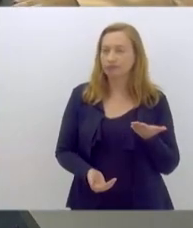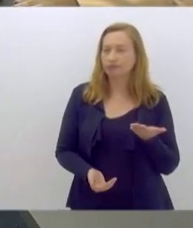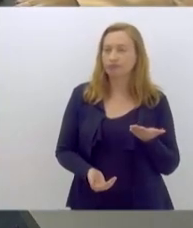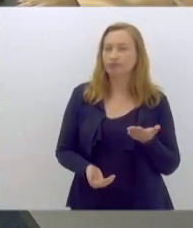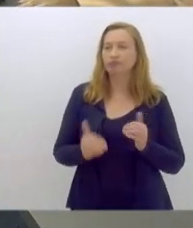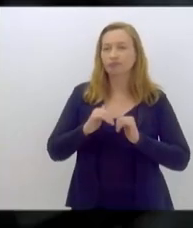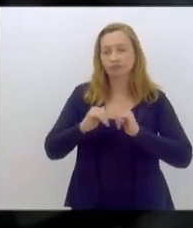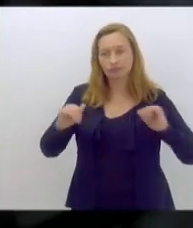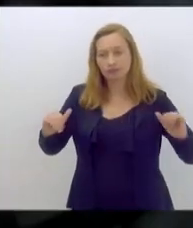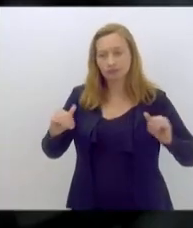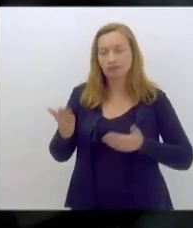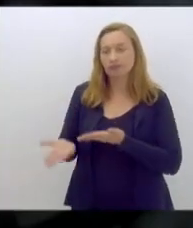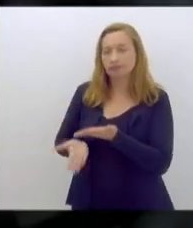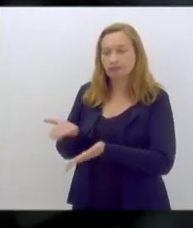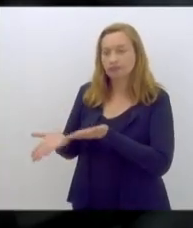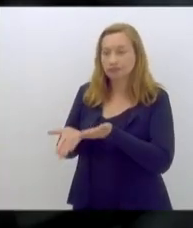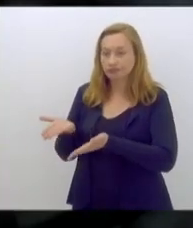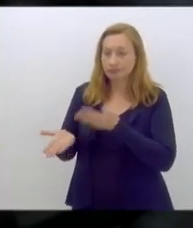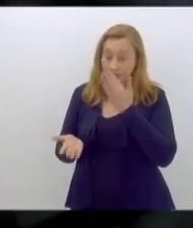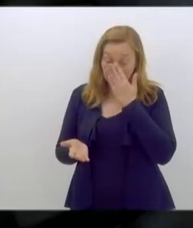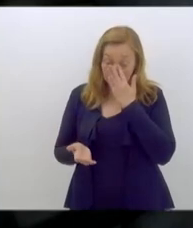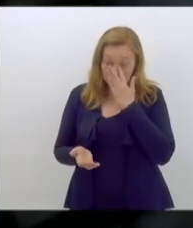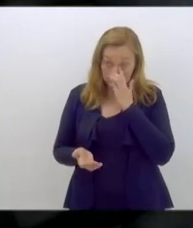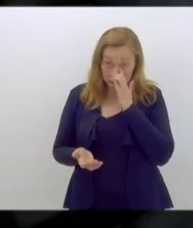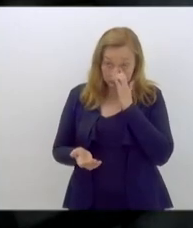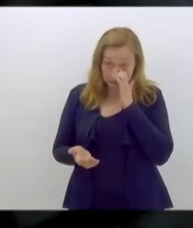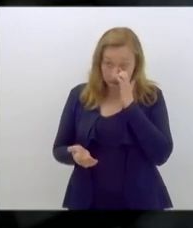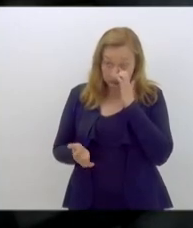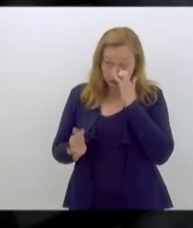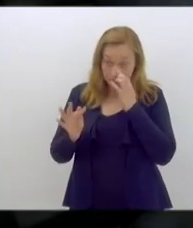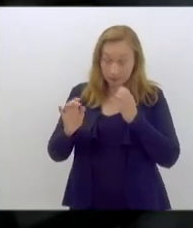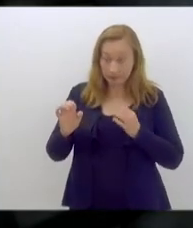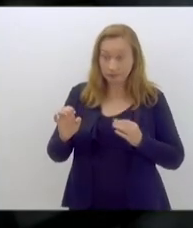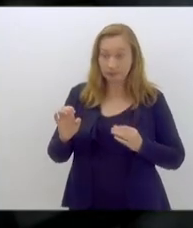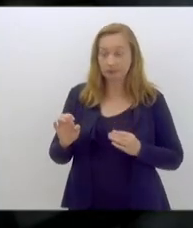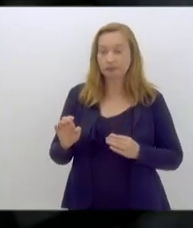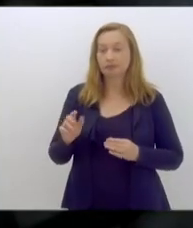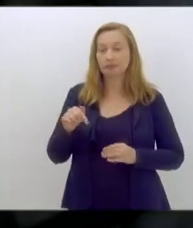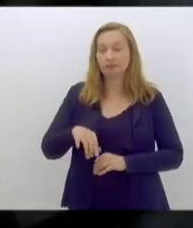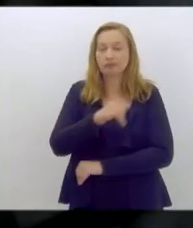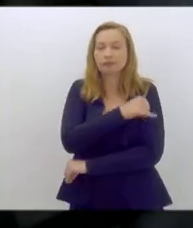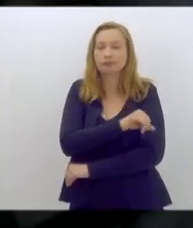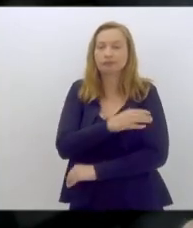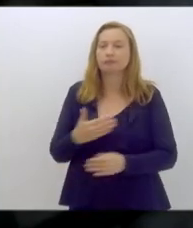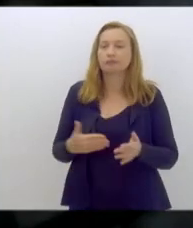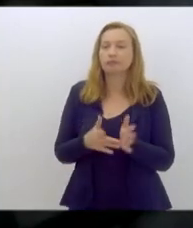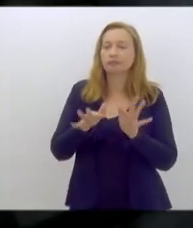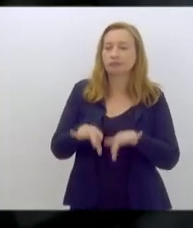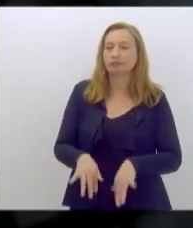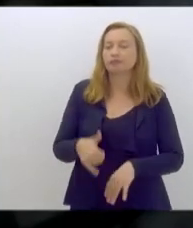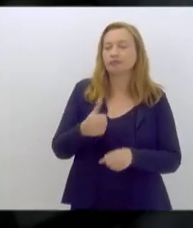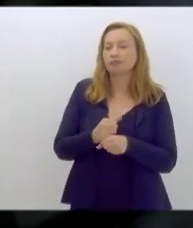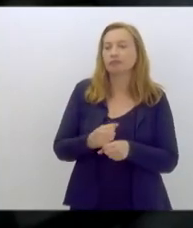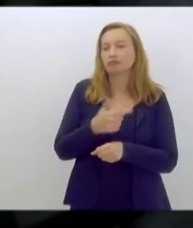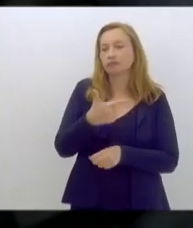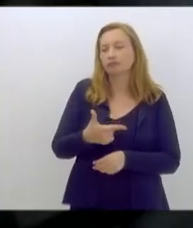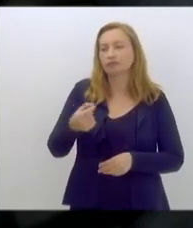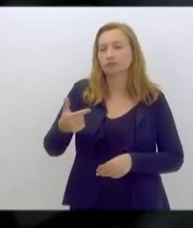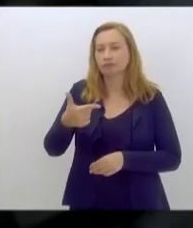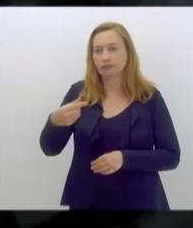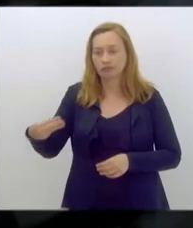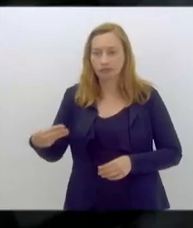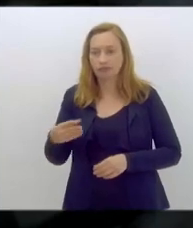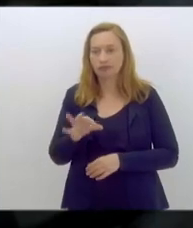de forma separada e ela a Factor aqui no Rio de Janeiro vai até o final de 23 né provavelmente